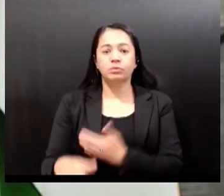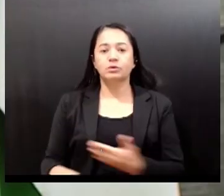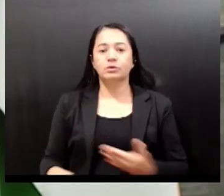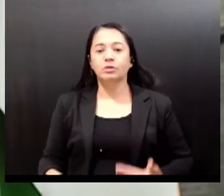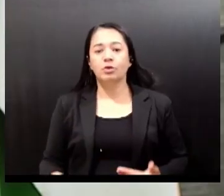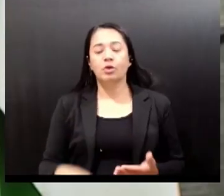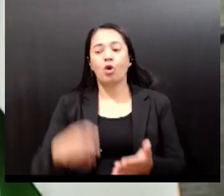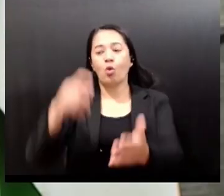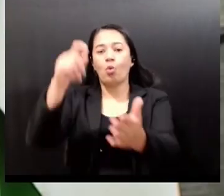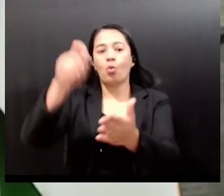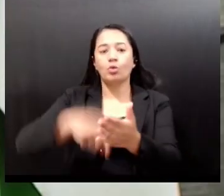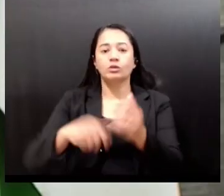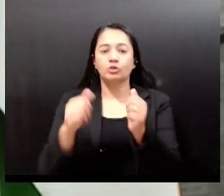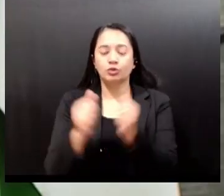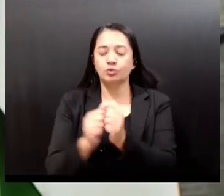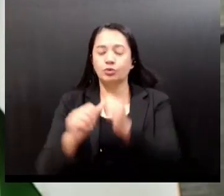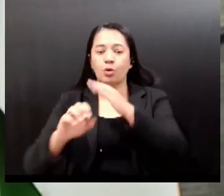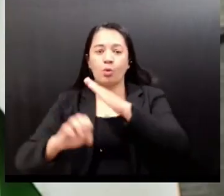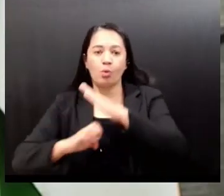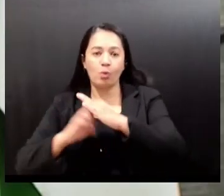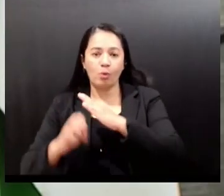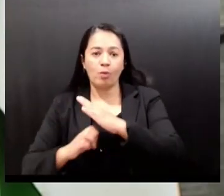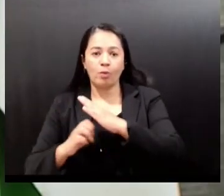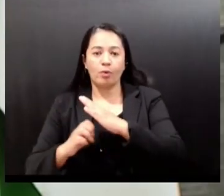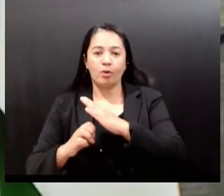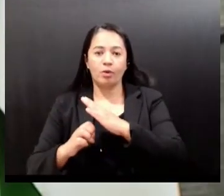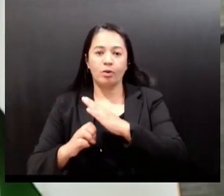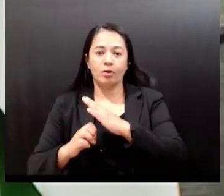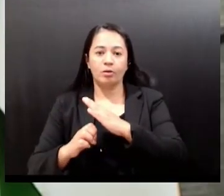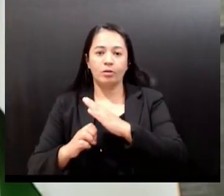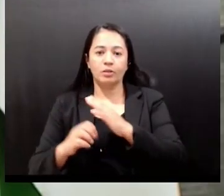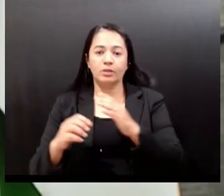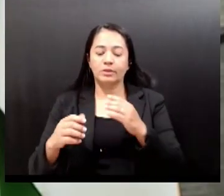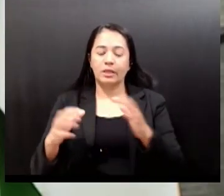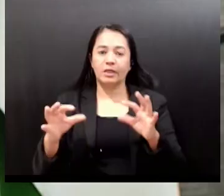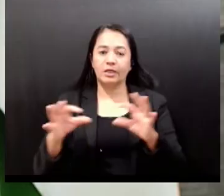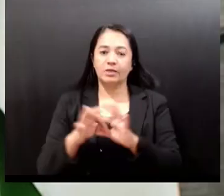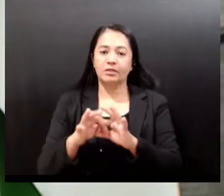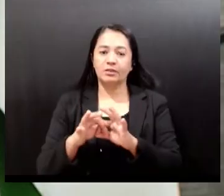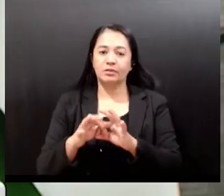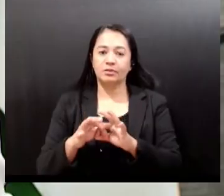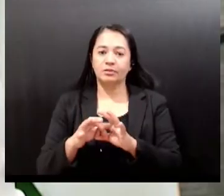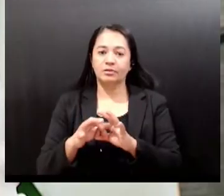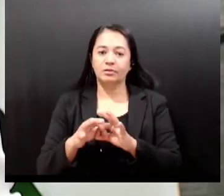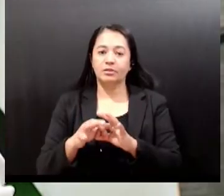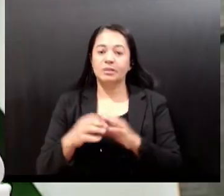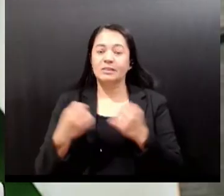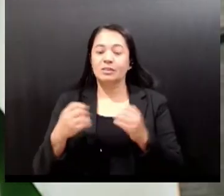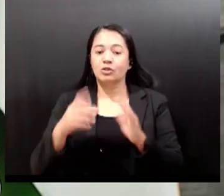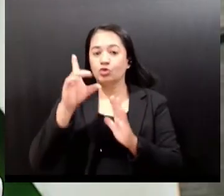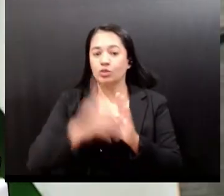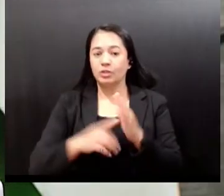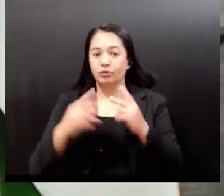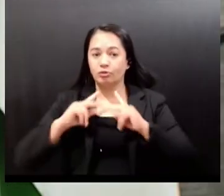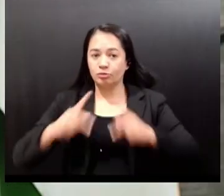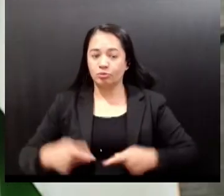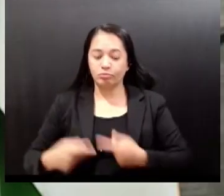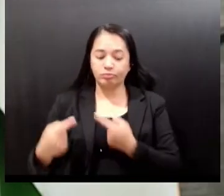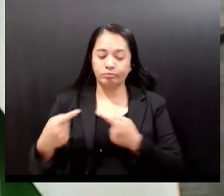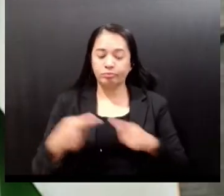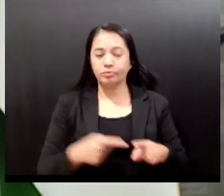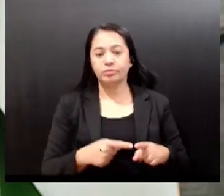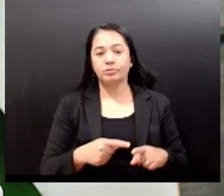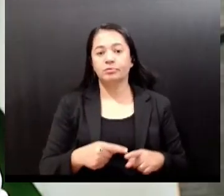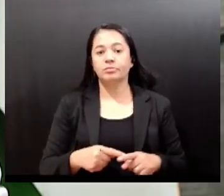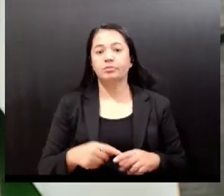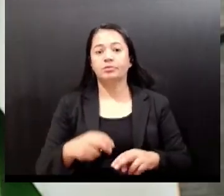com empresas que estejam envolvidas em graves violações de direito humano. E entre essa definição está o